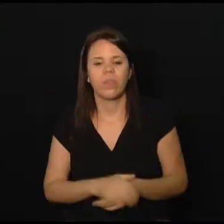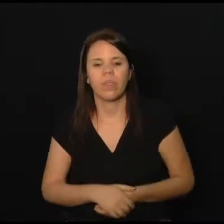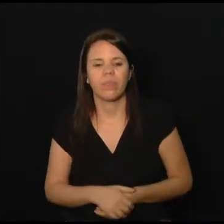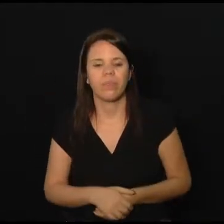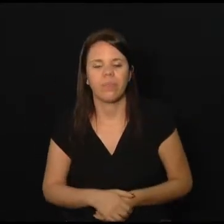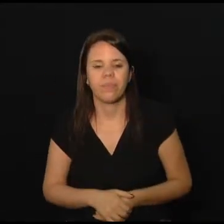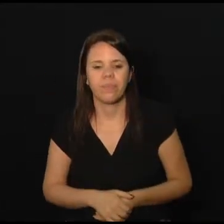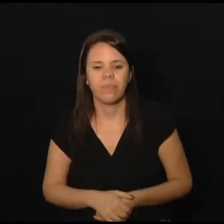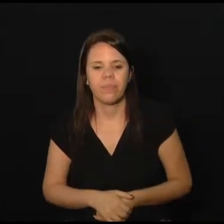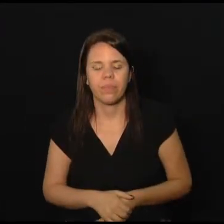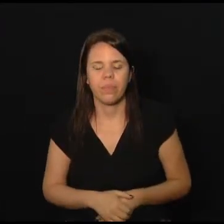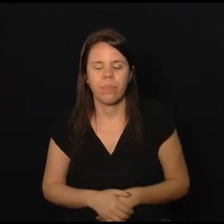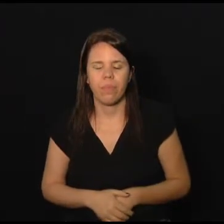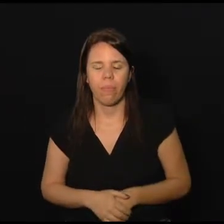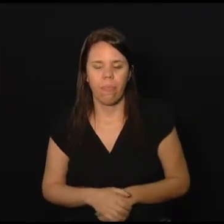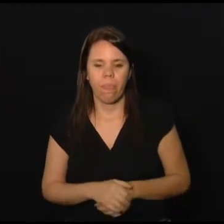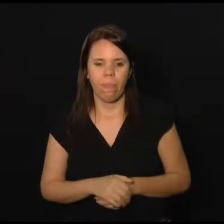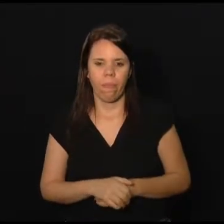Porque ele acaba se